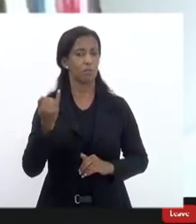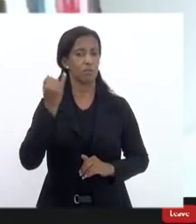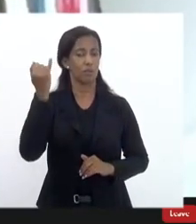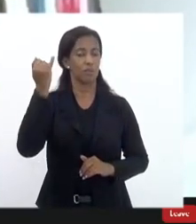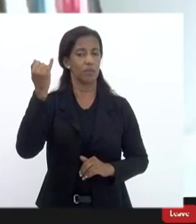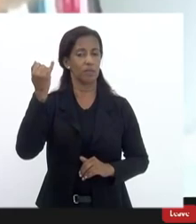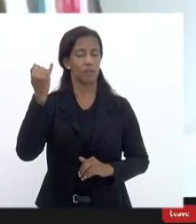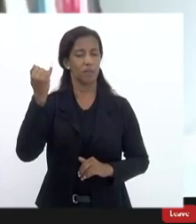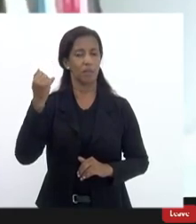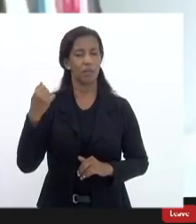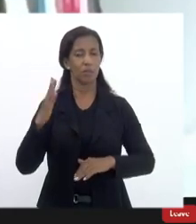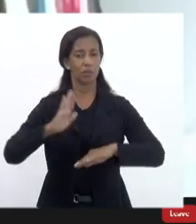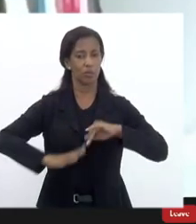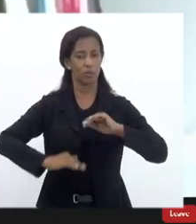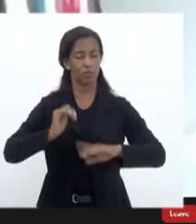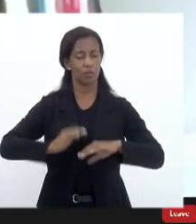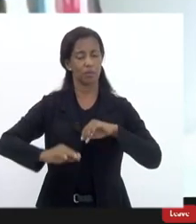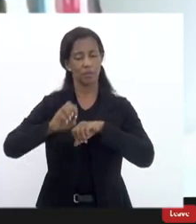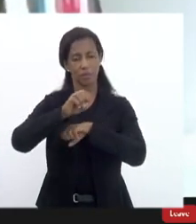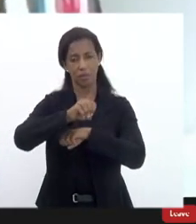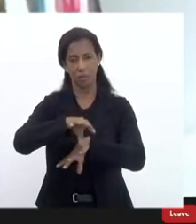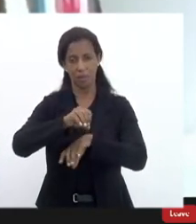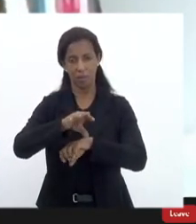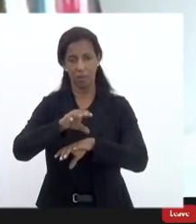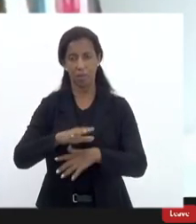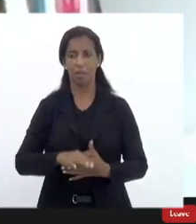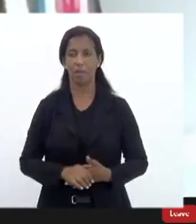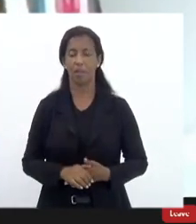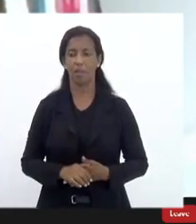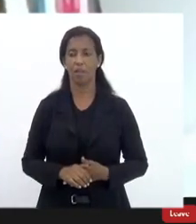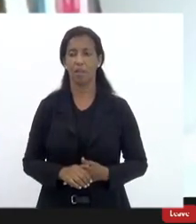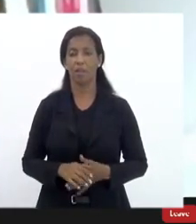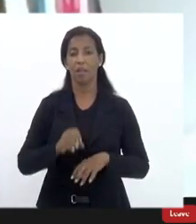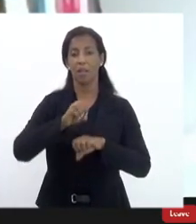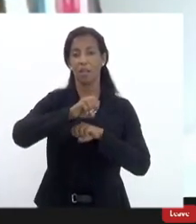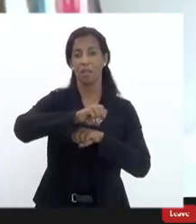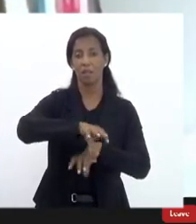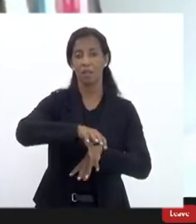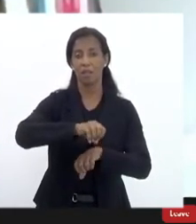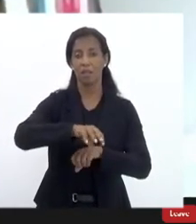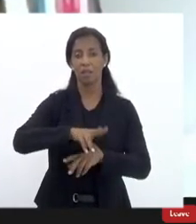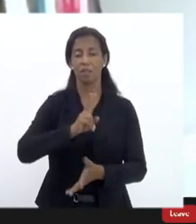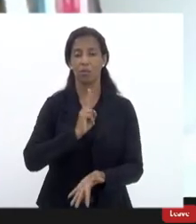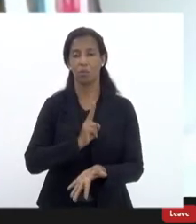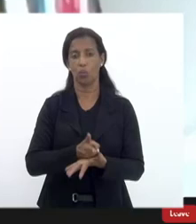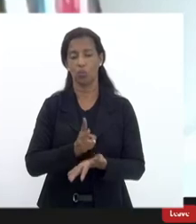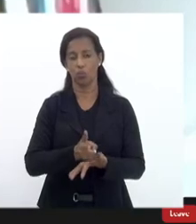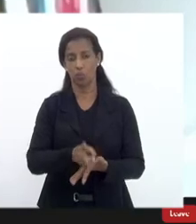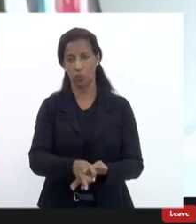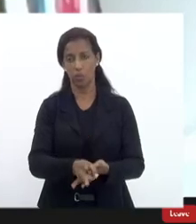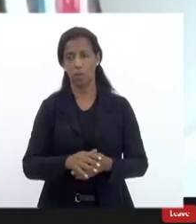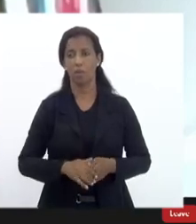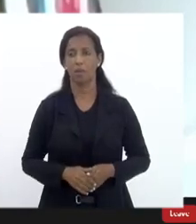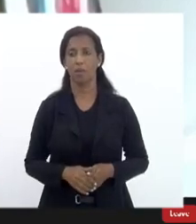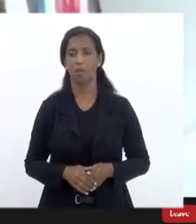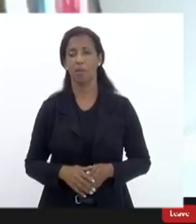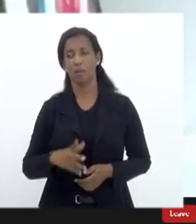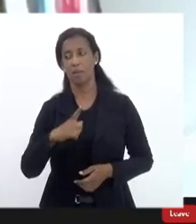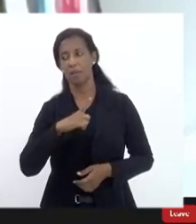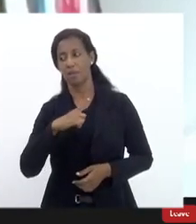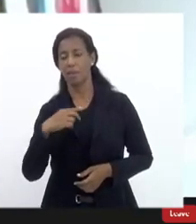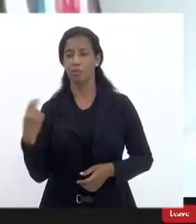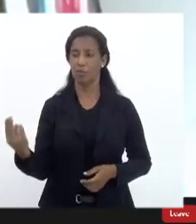profissionais da educação, em termos de educação continuada, em termos